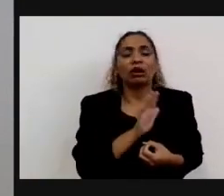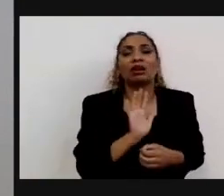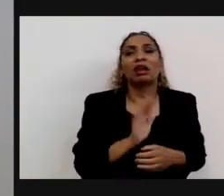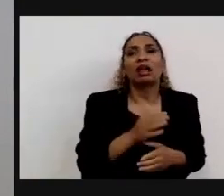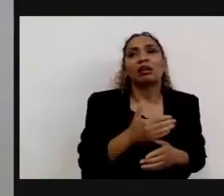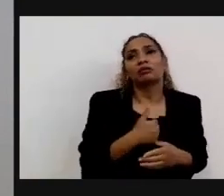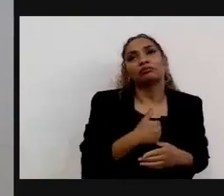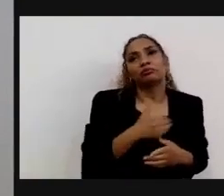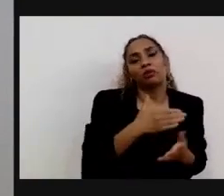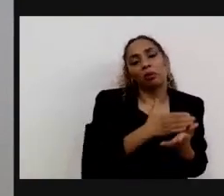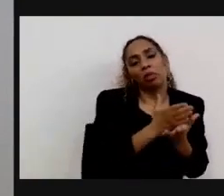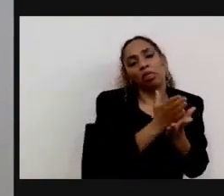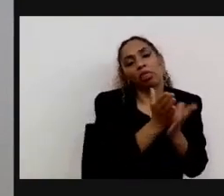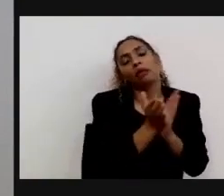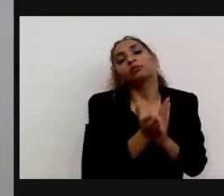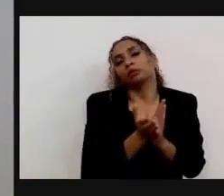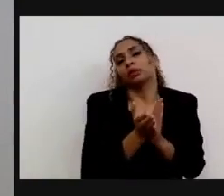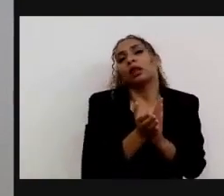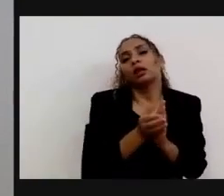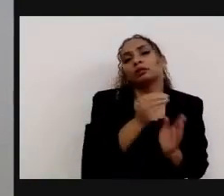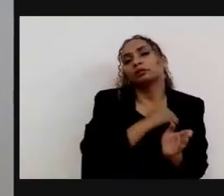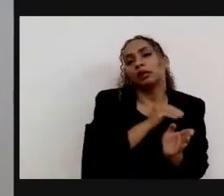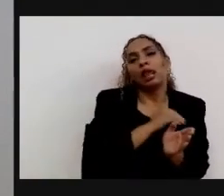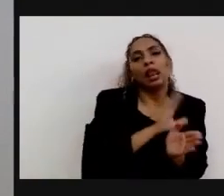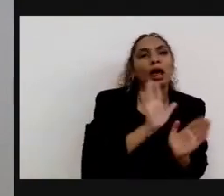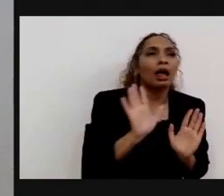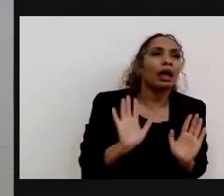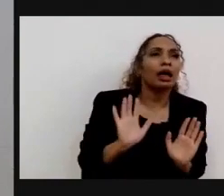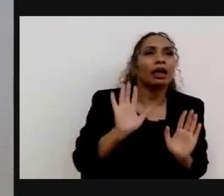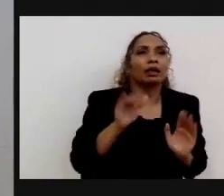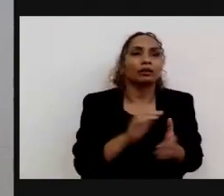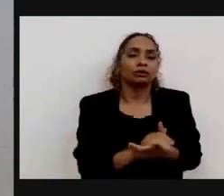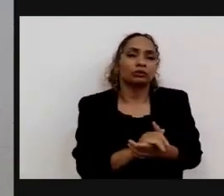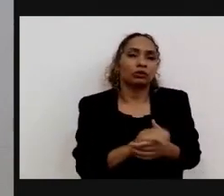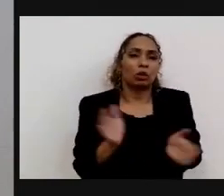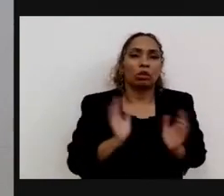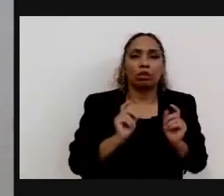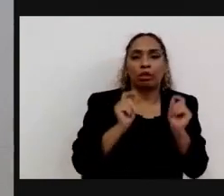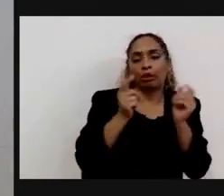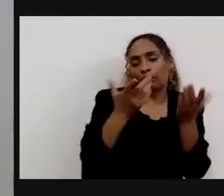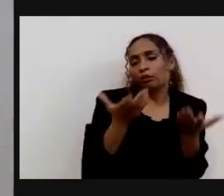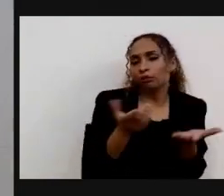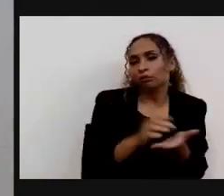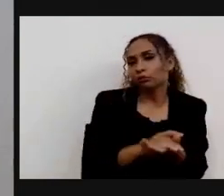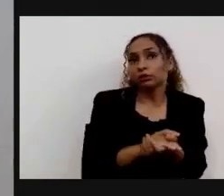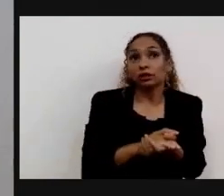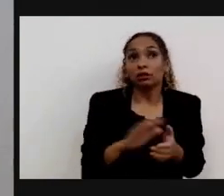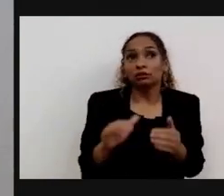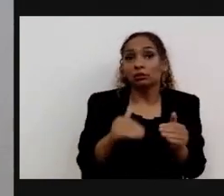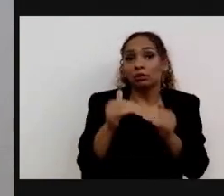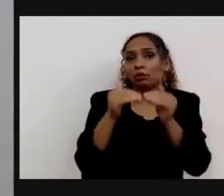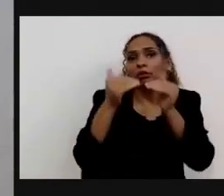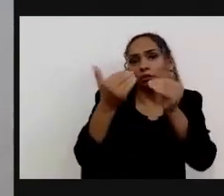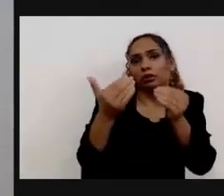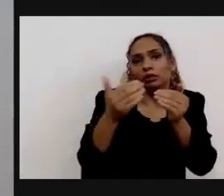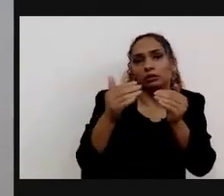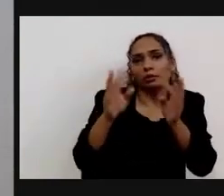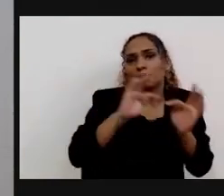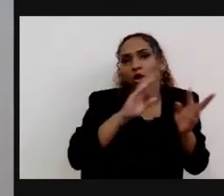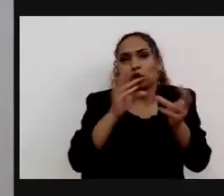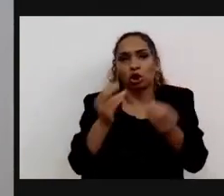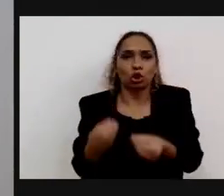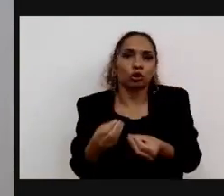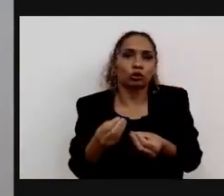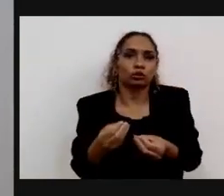vão receber parcelado né tem essa visão de serviço público mas você não pode criar um mecanismo para todo mundo